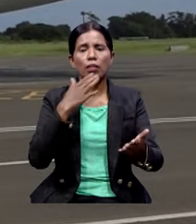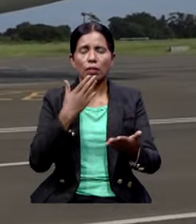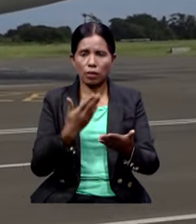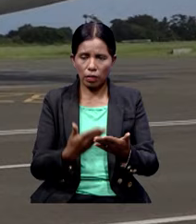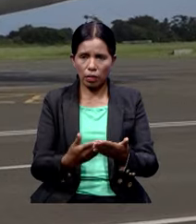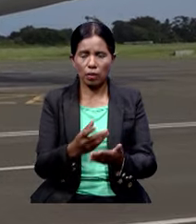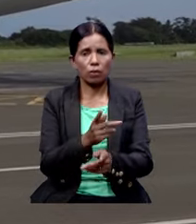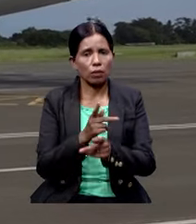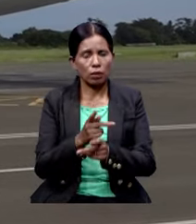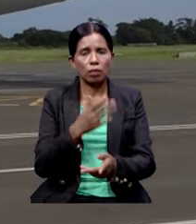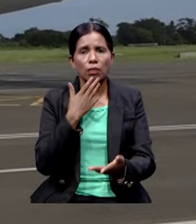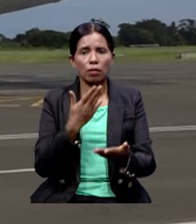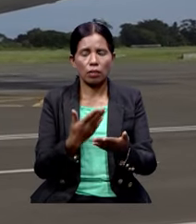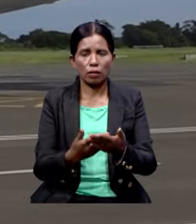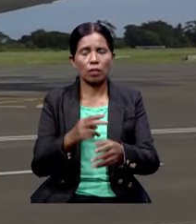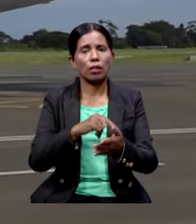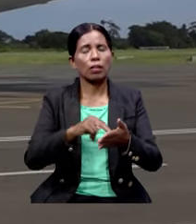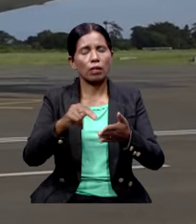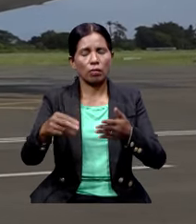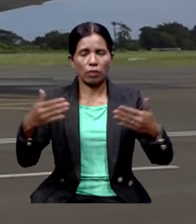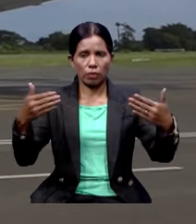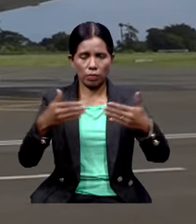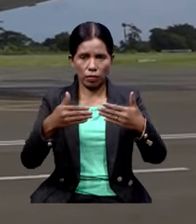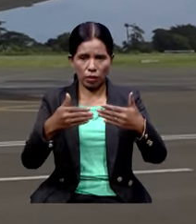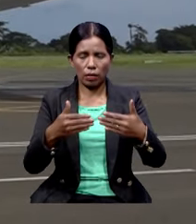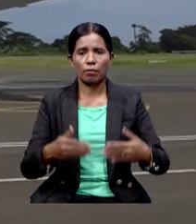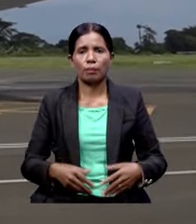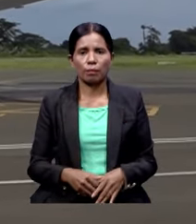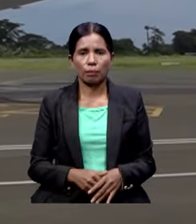diak no asegura interação ia nivel fronteira. Echipa cobertura, GMN.